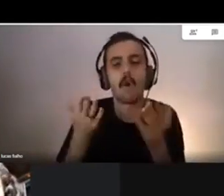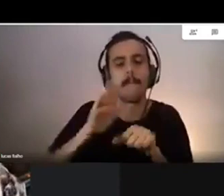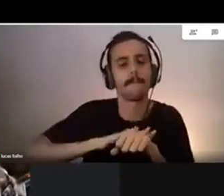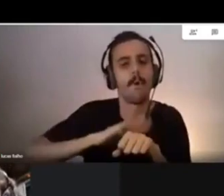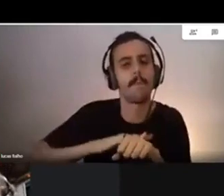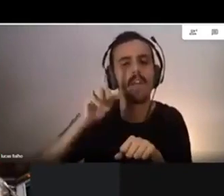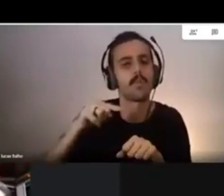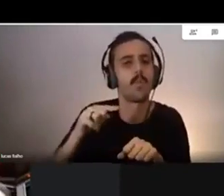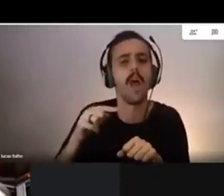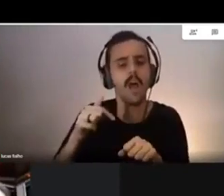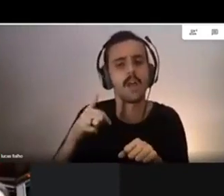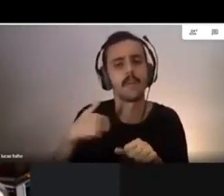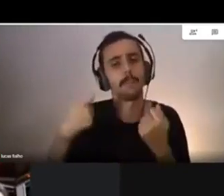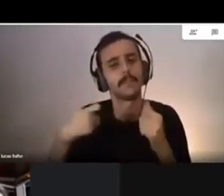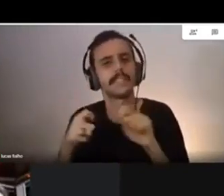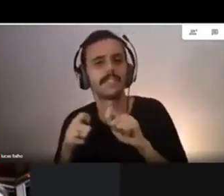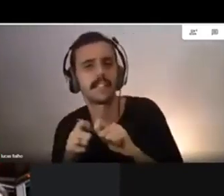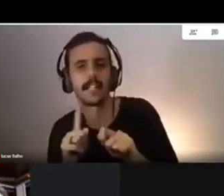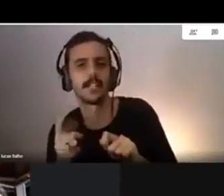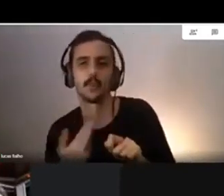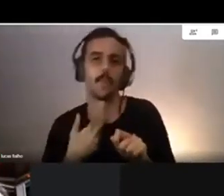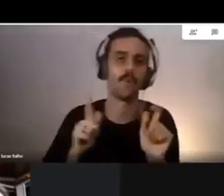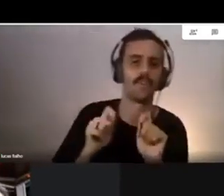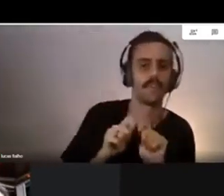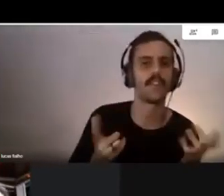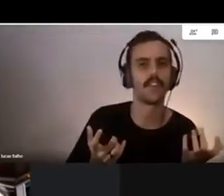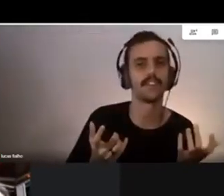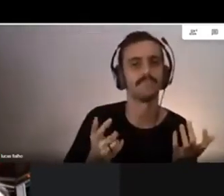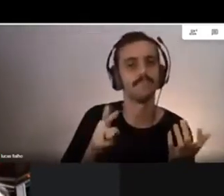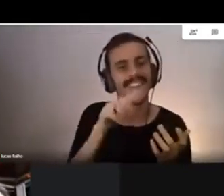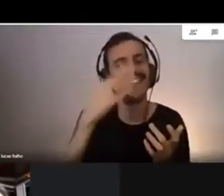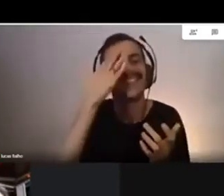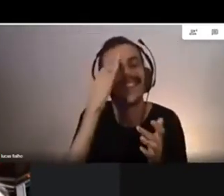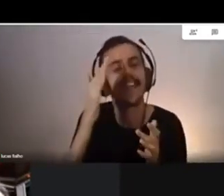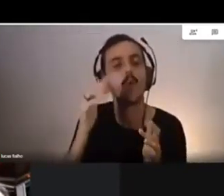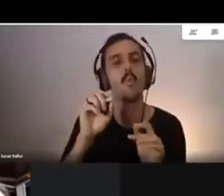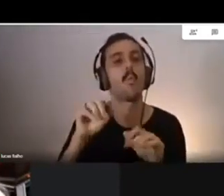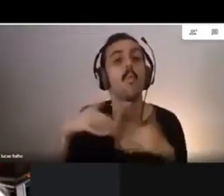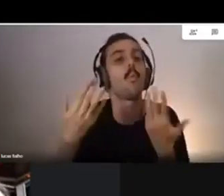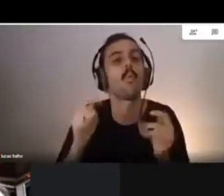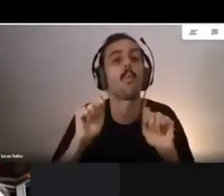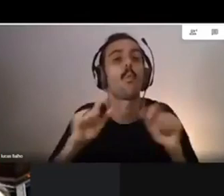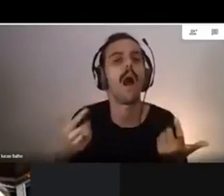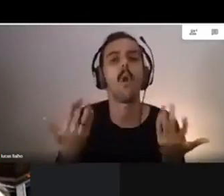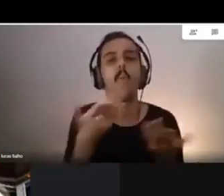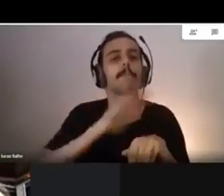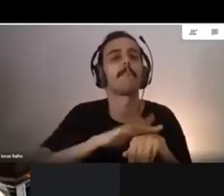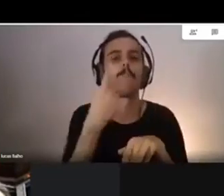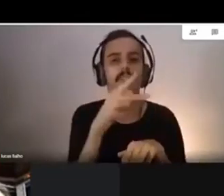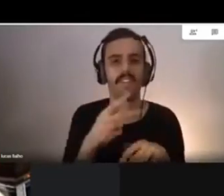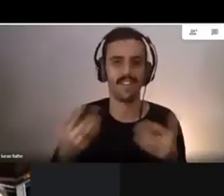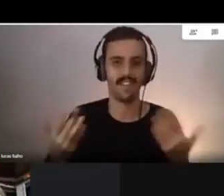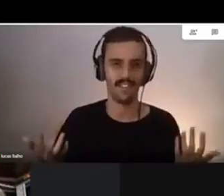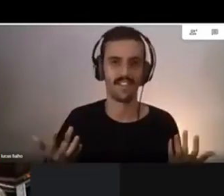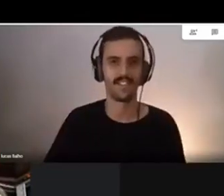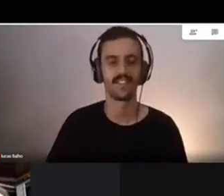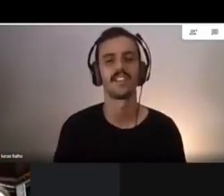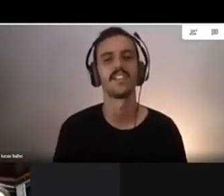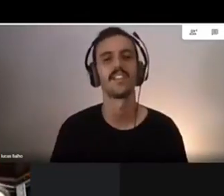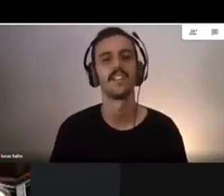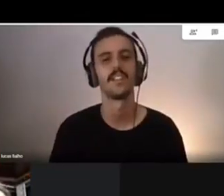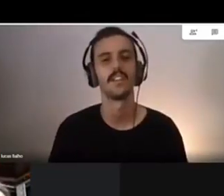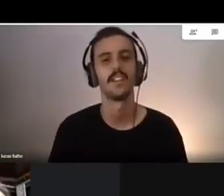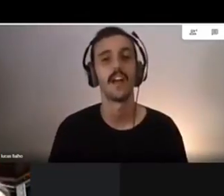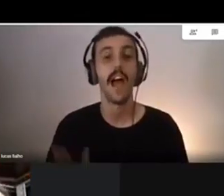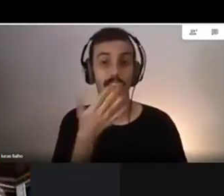gente entra, assim, até mesmo numa federal, que a gente tem a oportunidade de se matricular em quantas disciplinas a gente quer, e